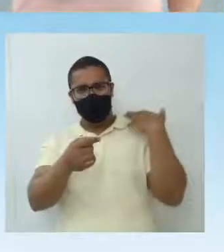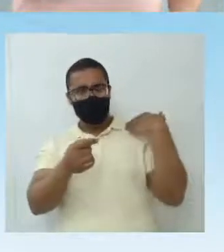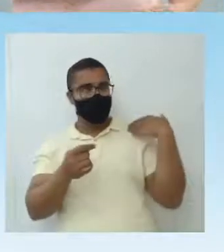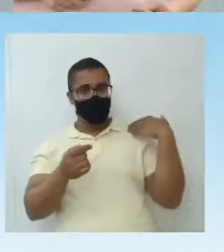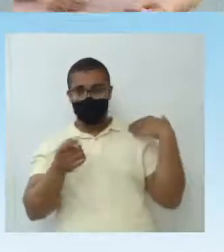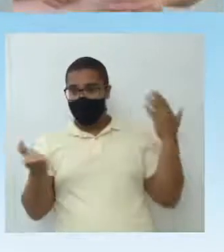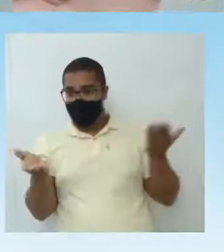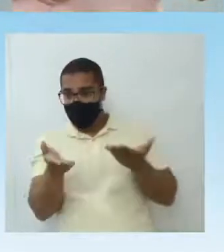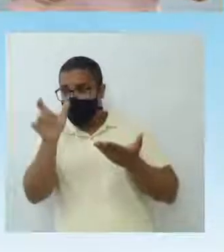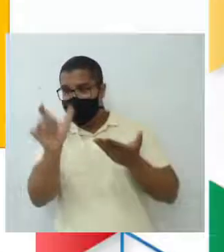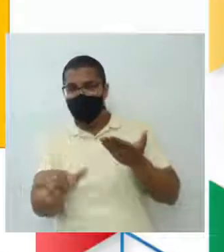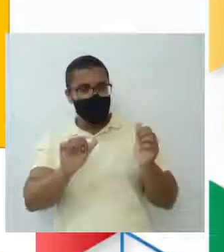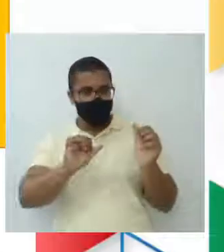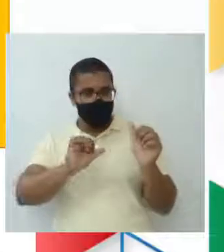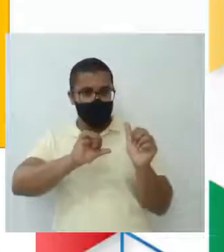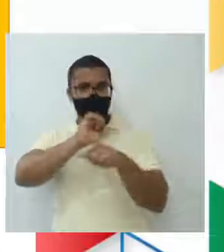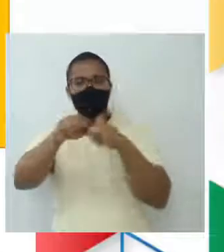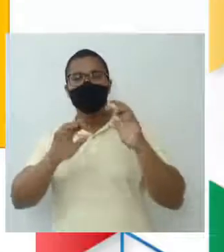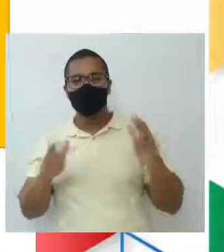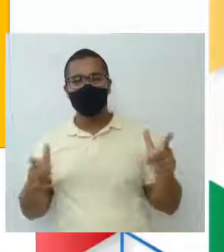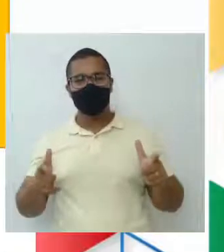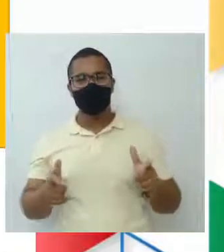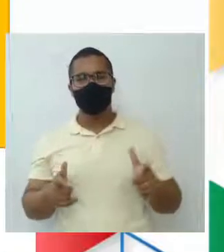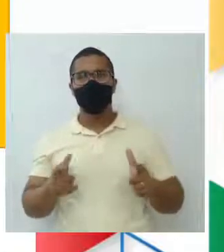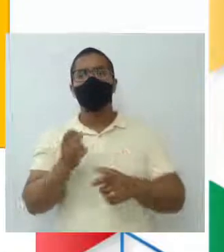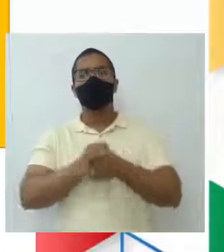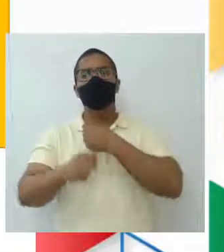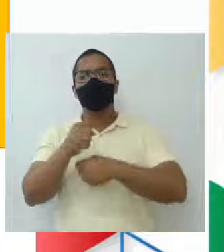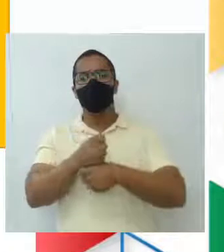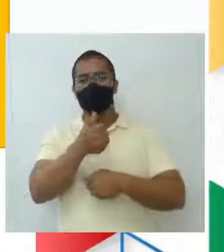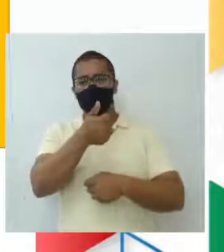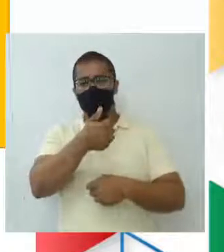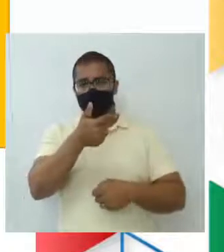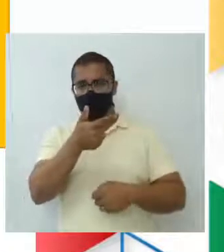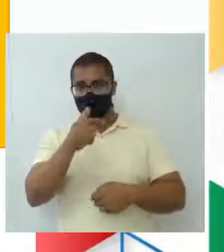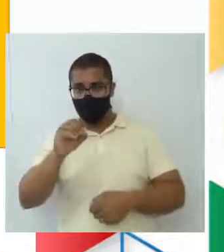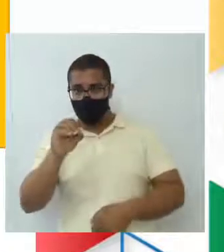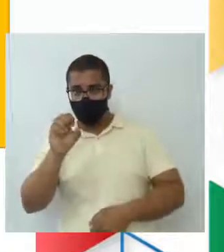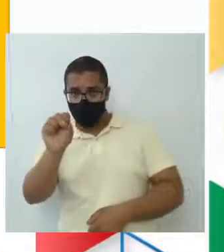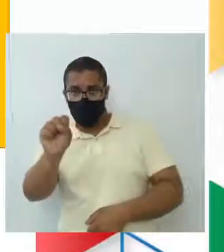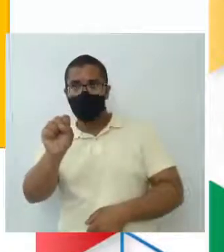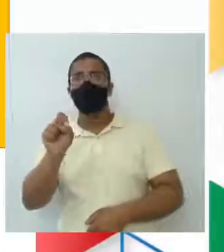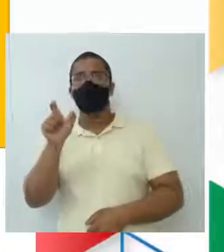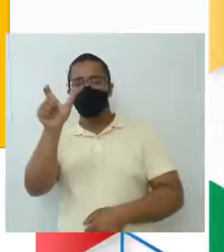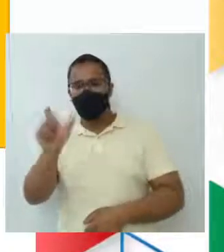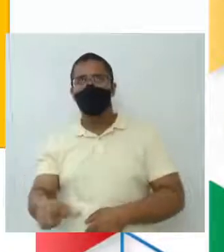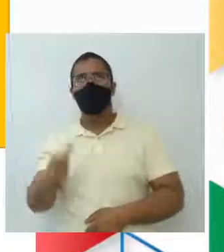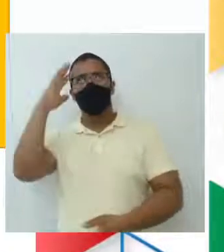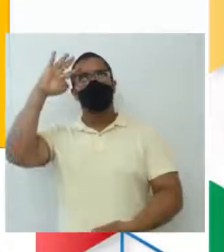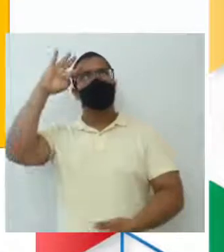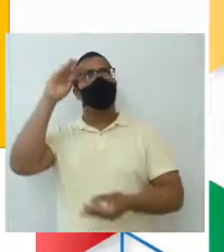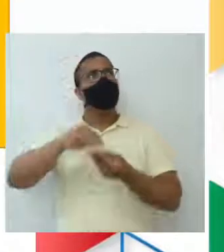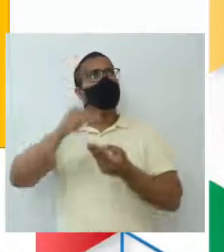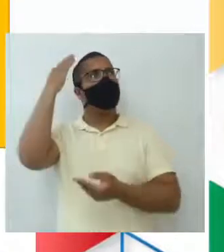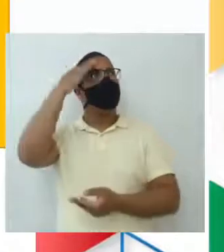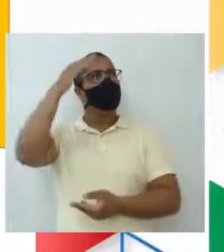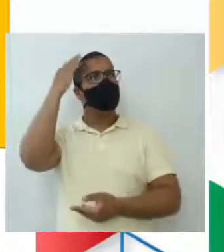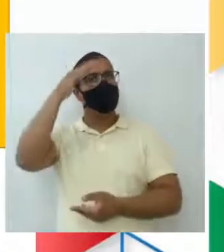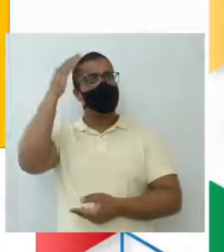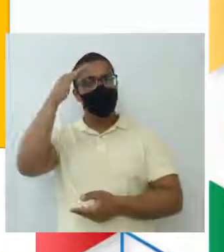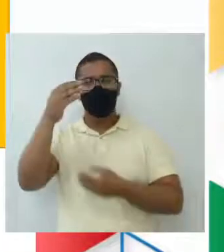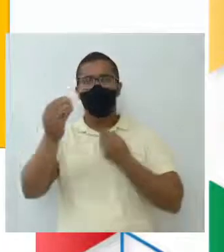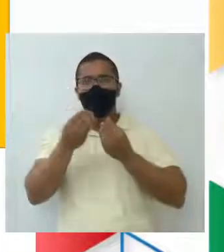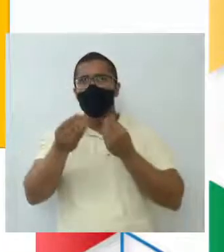Vejam só, em 1208, afinal, compreendeu o sentido da mensagem: restaurar a igreja